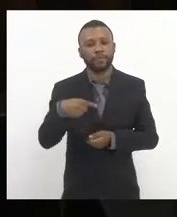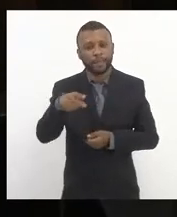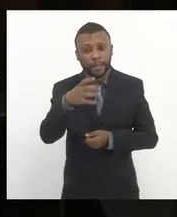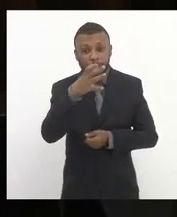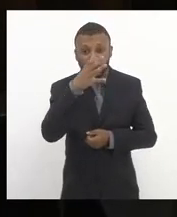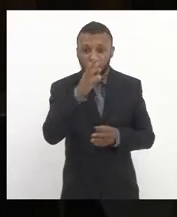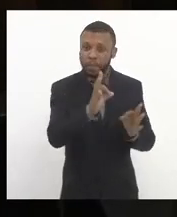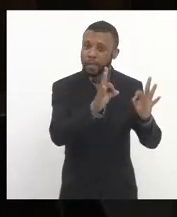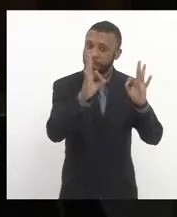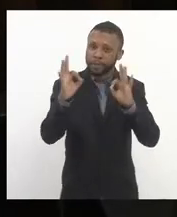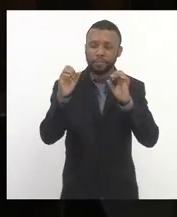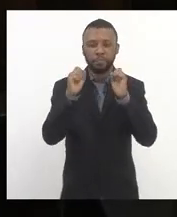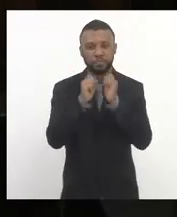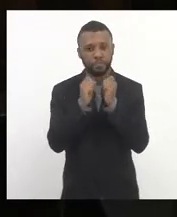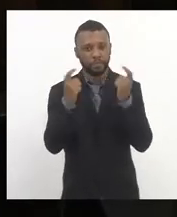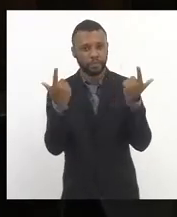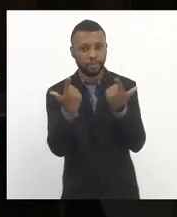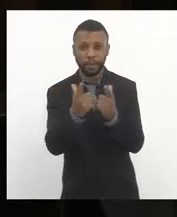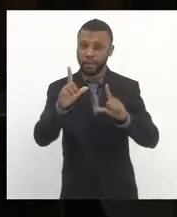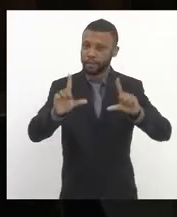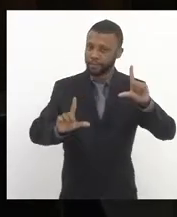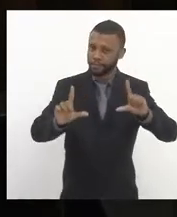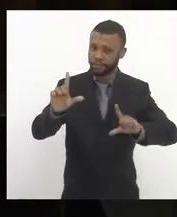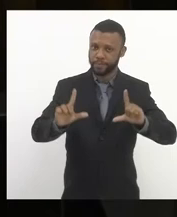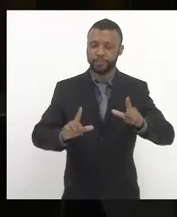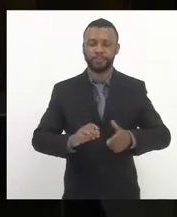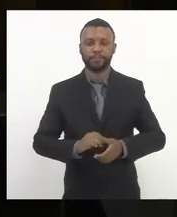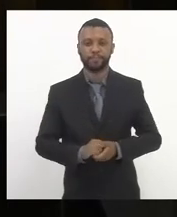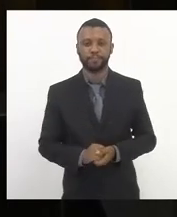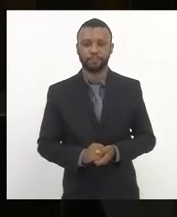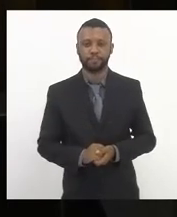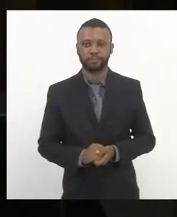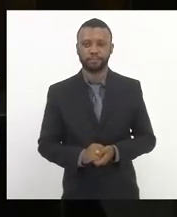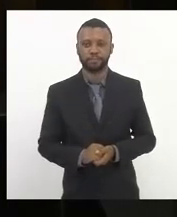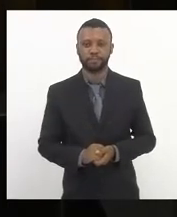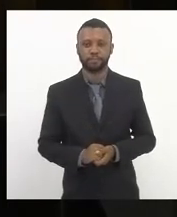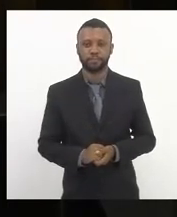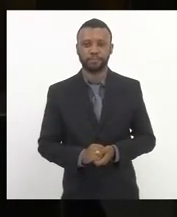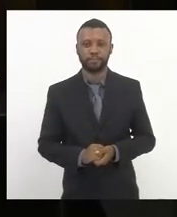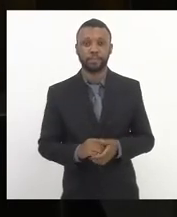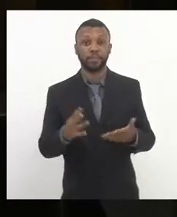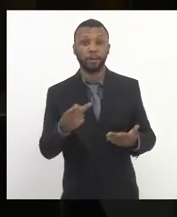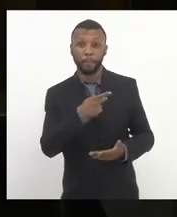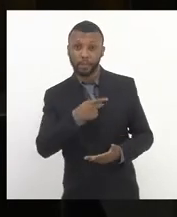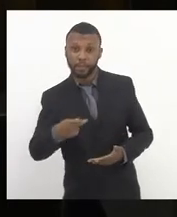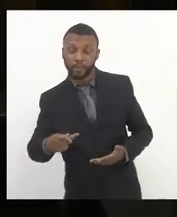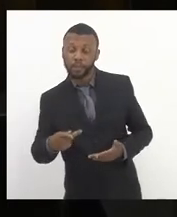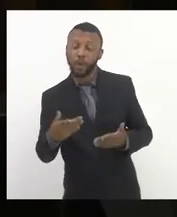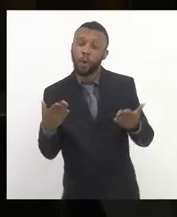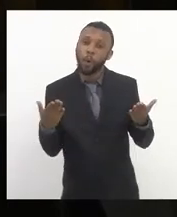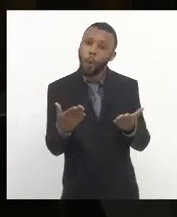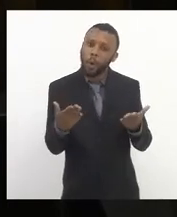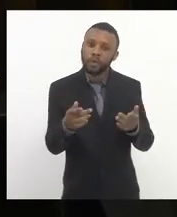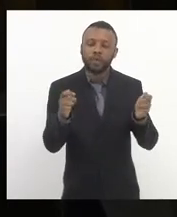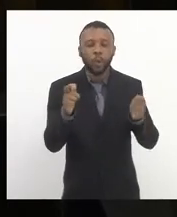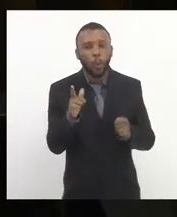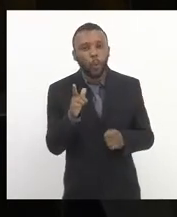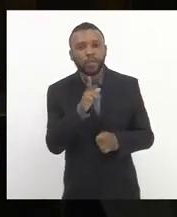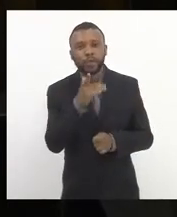Alerj. Presidente, hoje consigo entender um pouco,